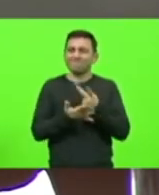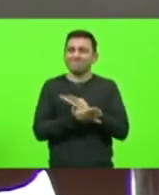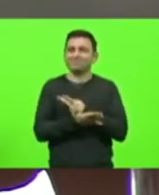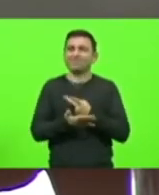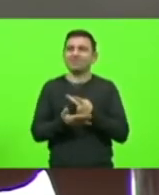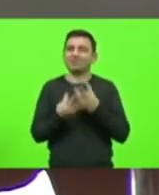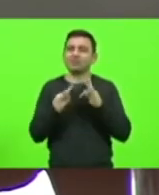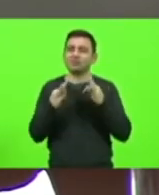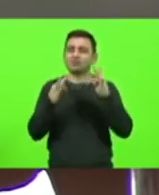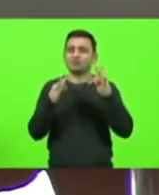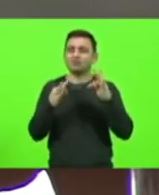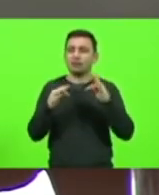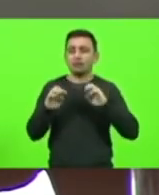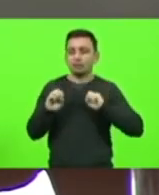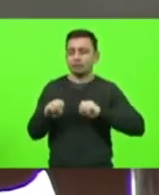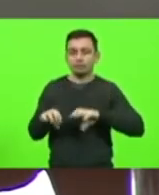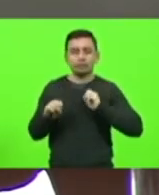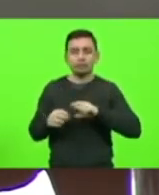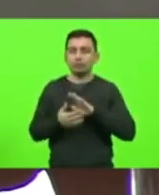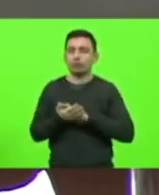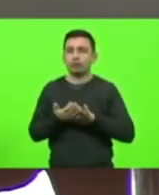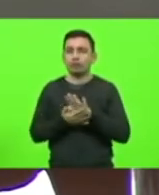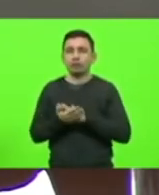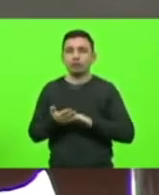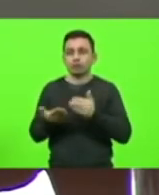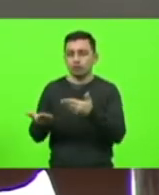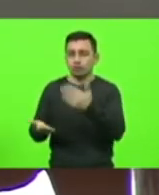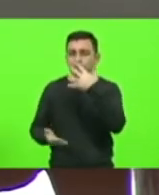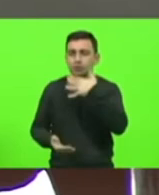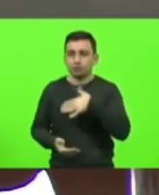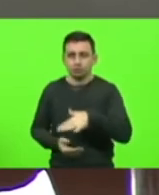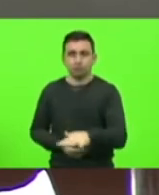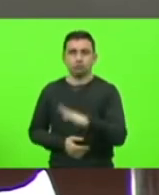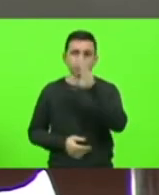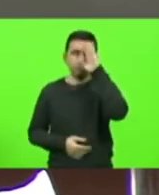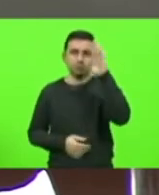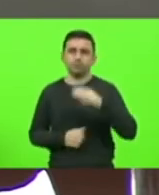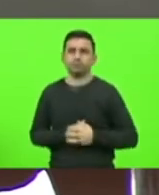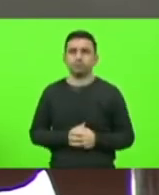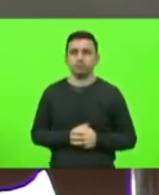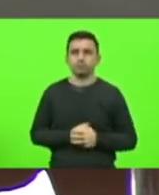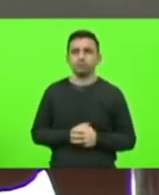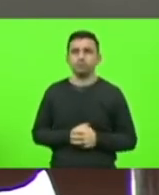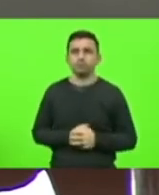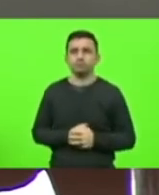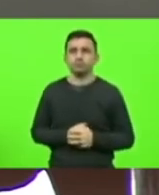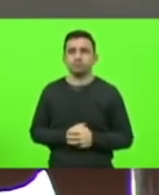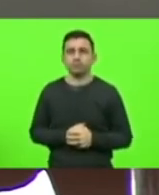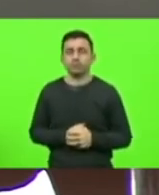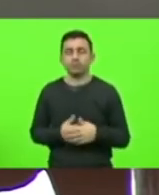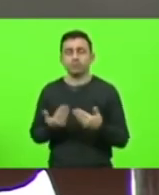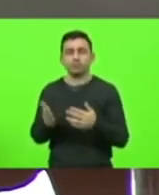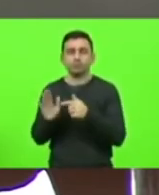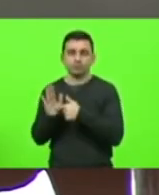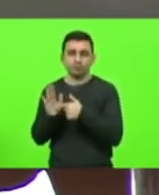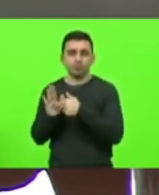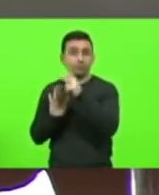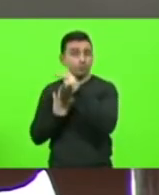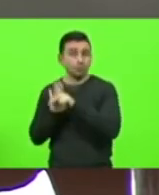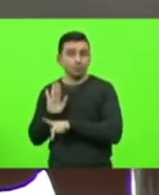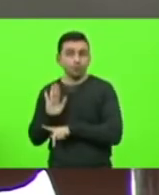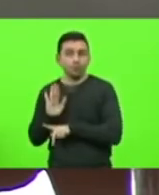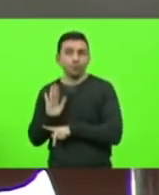tecnologia e não ensinar Principalmente as crianças dos da tecnologia e este projeto que nós